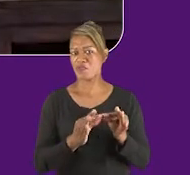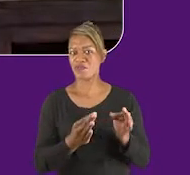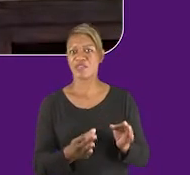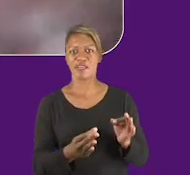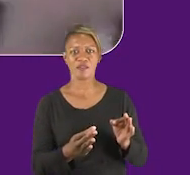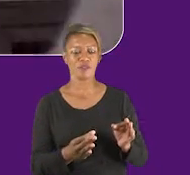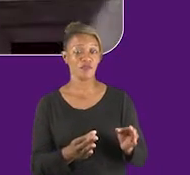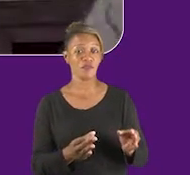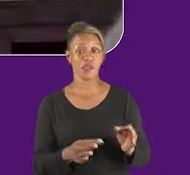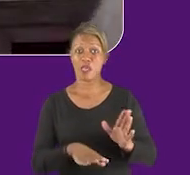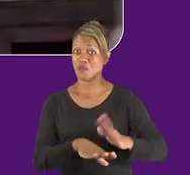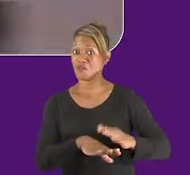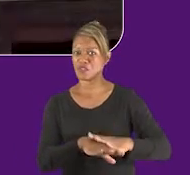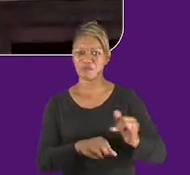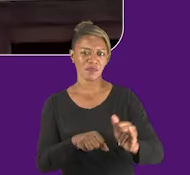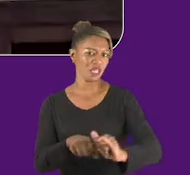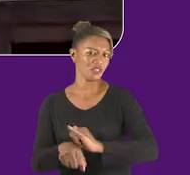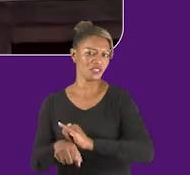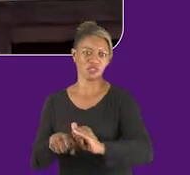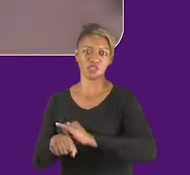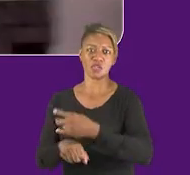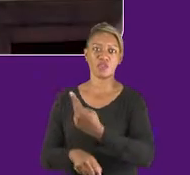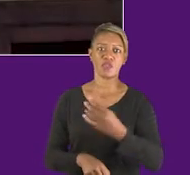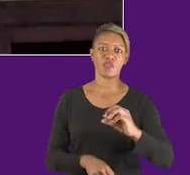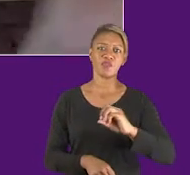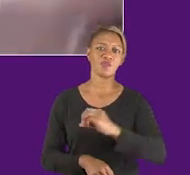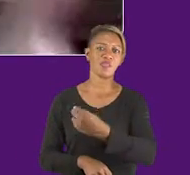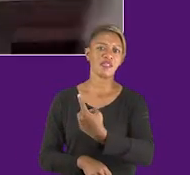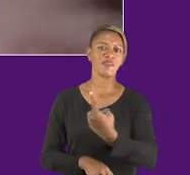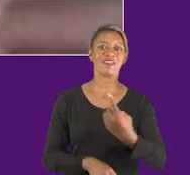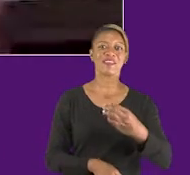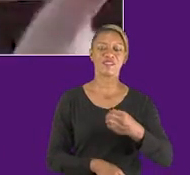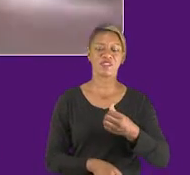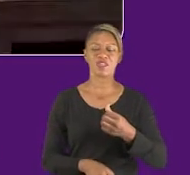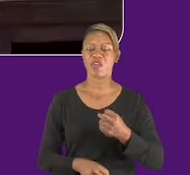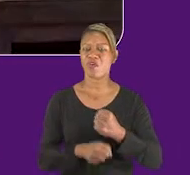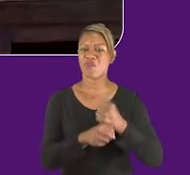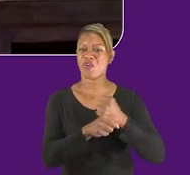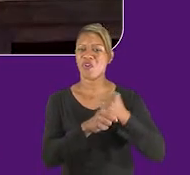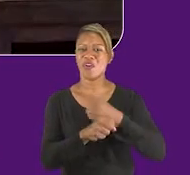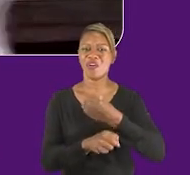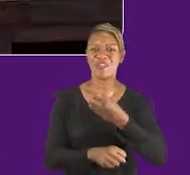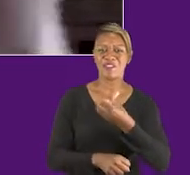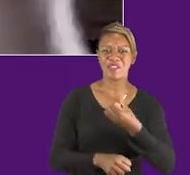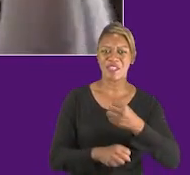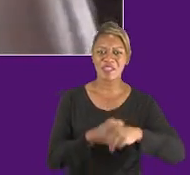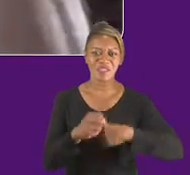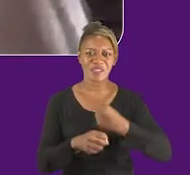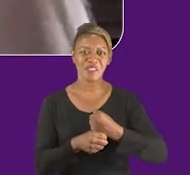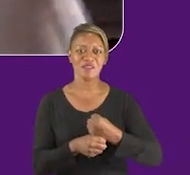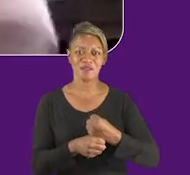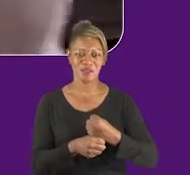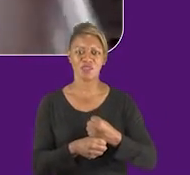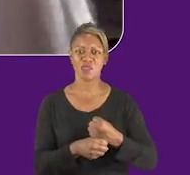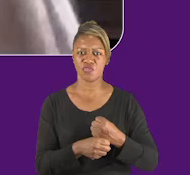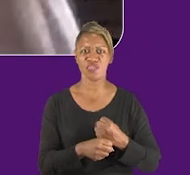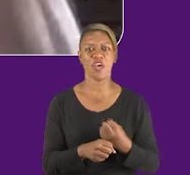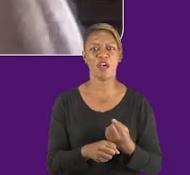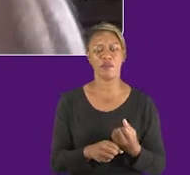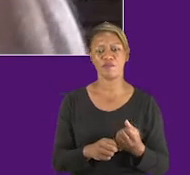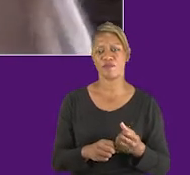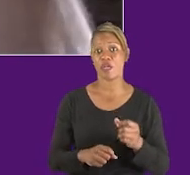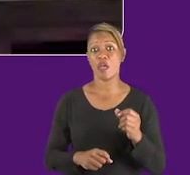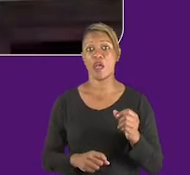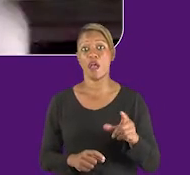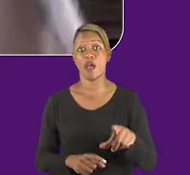construímos esse caminho a partir de 2014 nós estamos as seis anos essa abordagem nós temos uma abordagem de